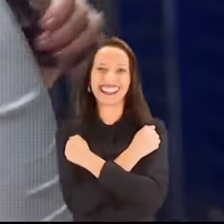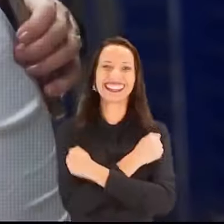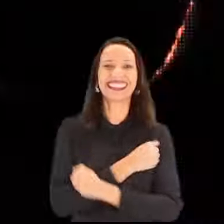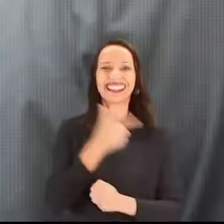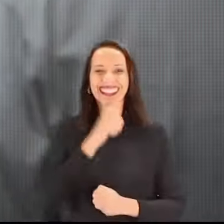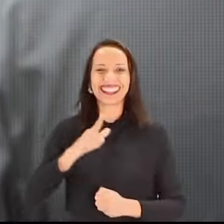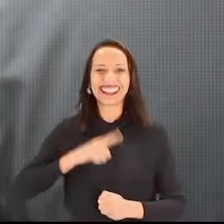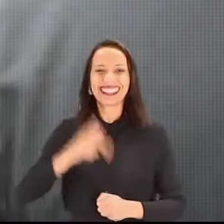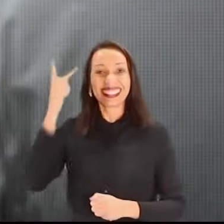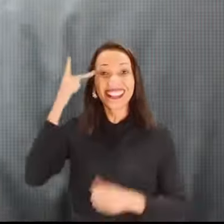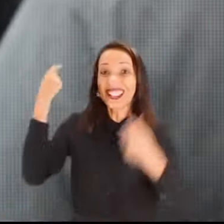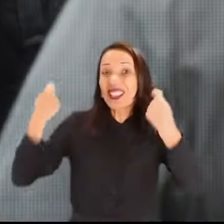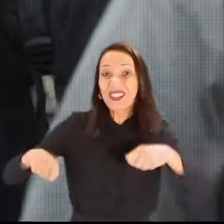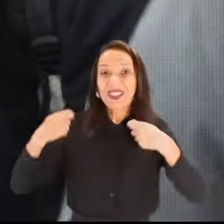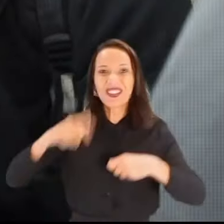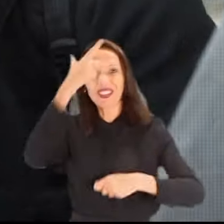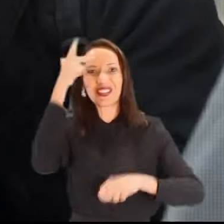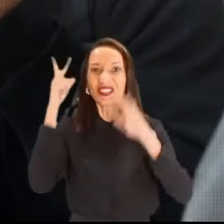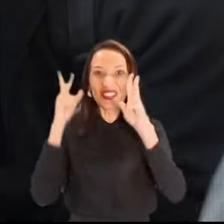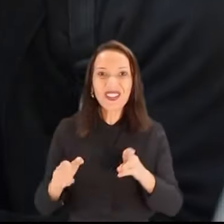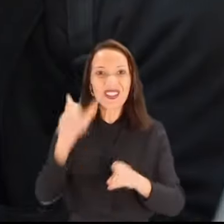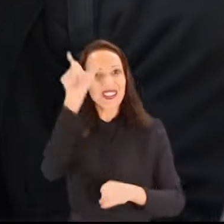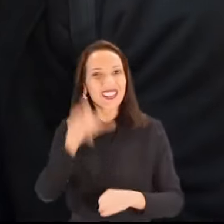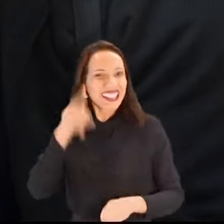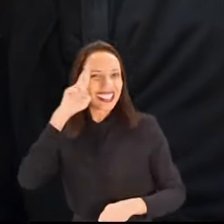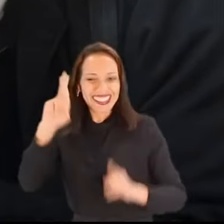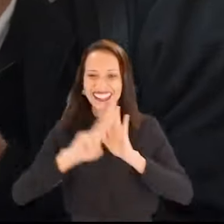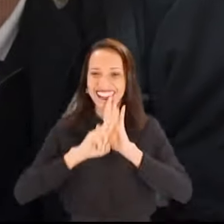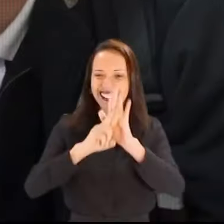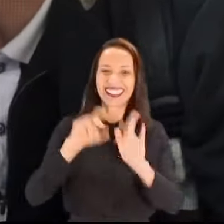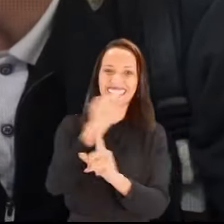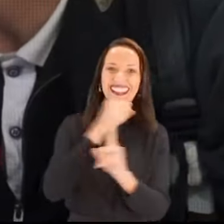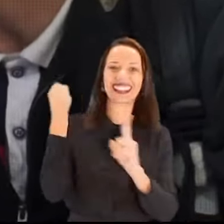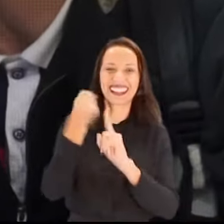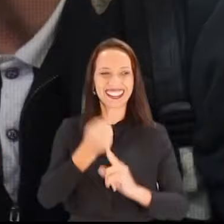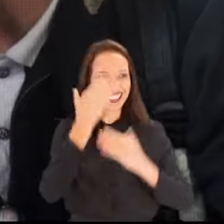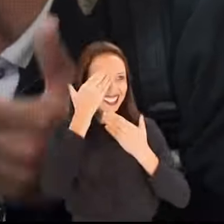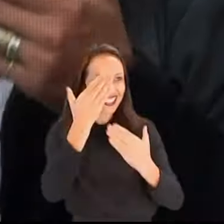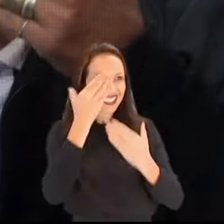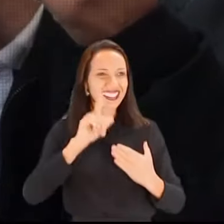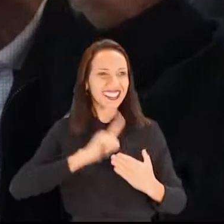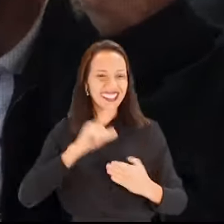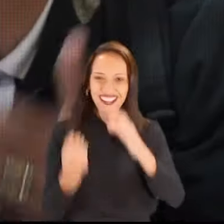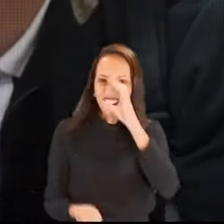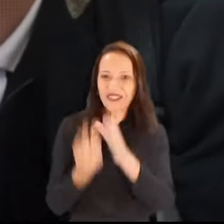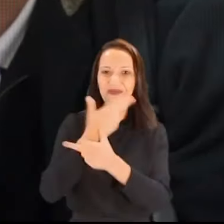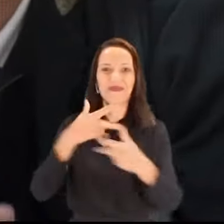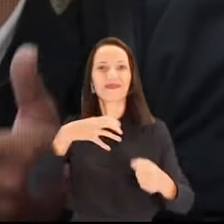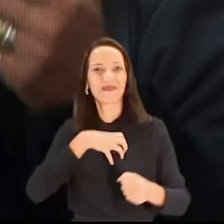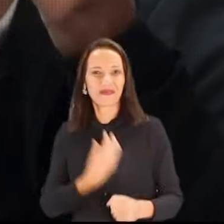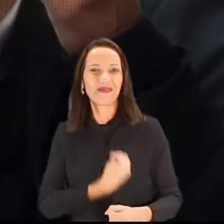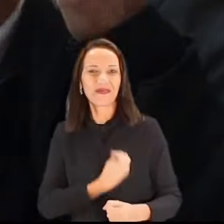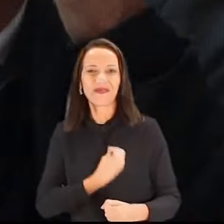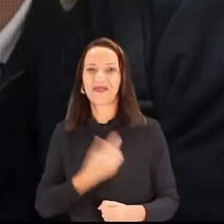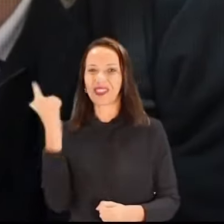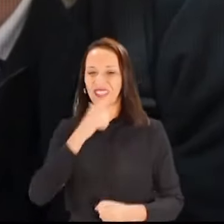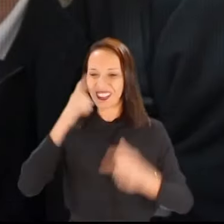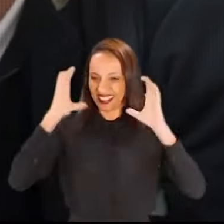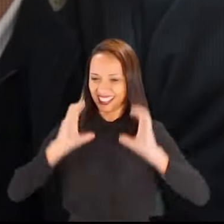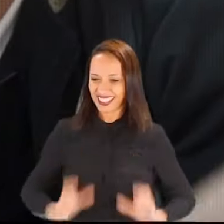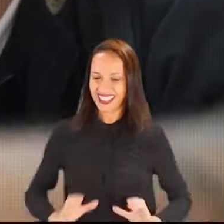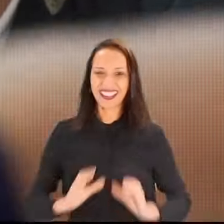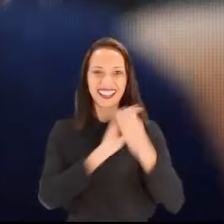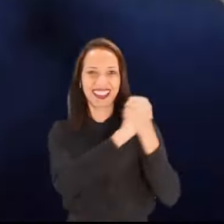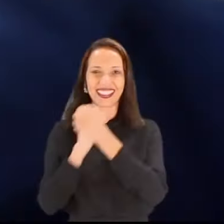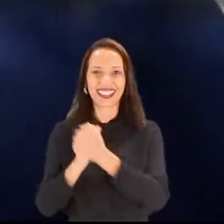abraço. São Paulo precisa de pessoas igual ao senhor, que representa a sociedade. Obrigado, mano. Que faz valer a nossa